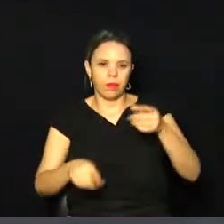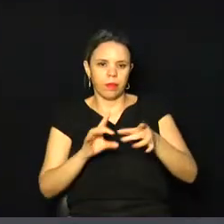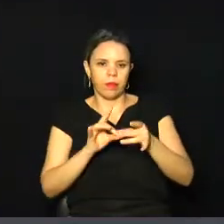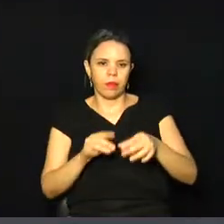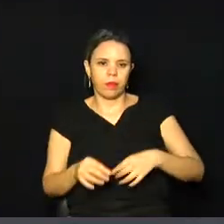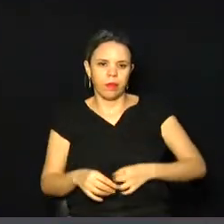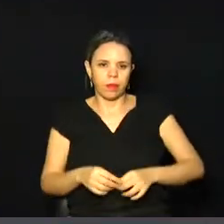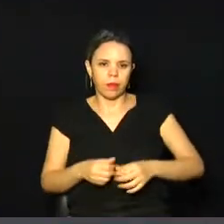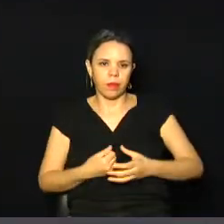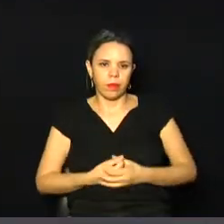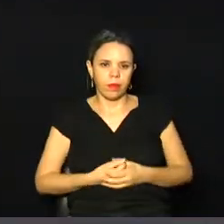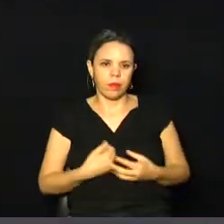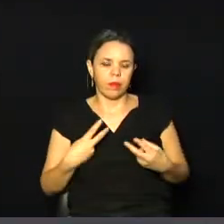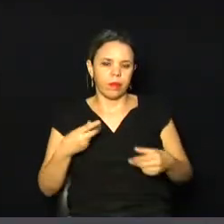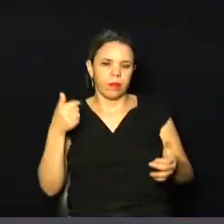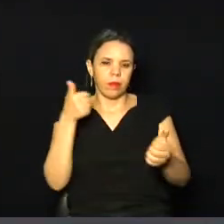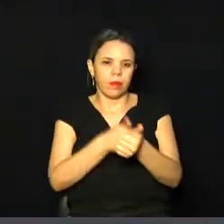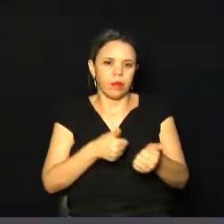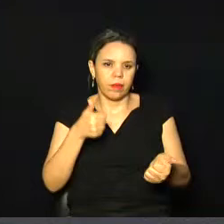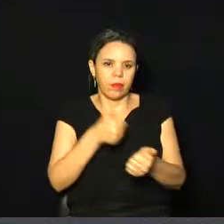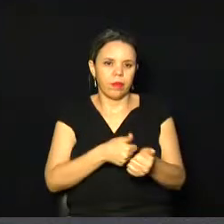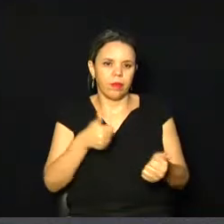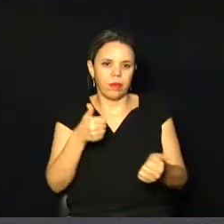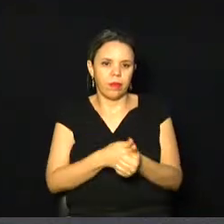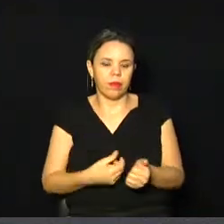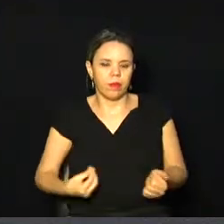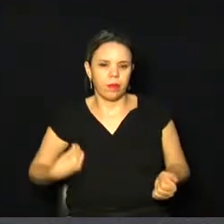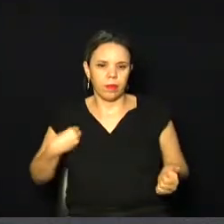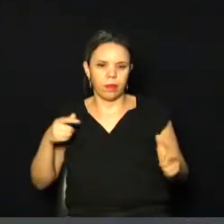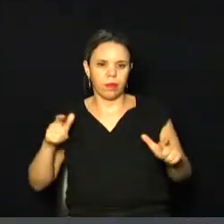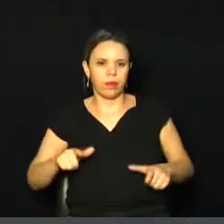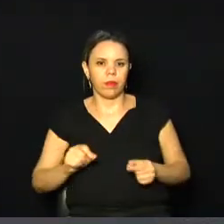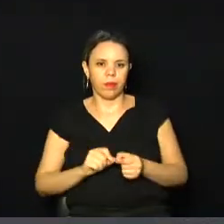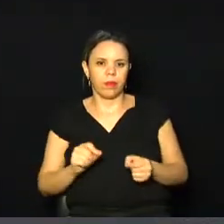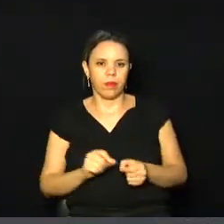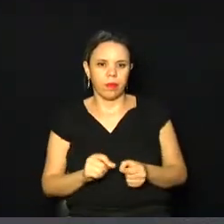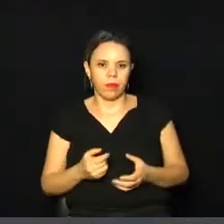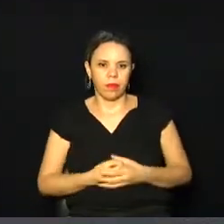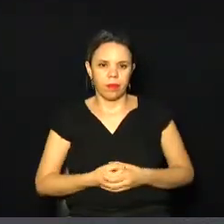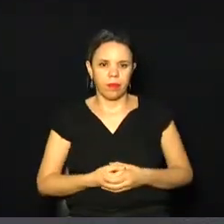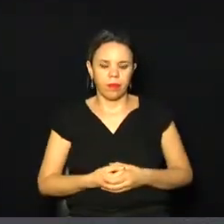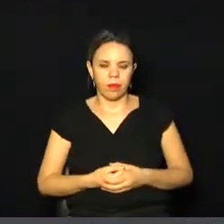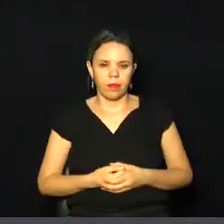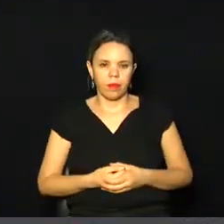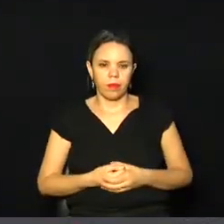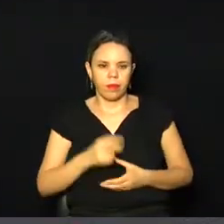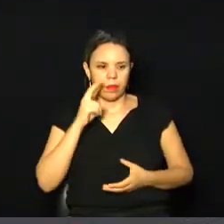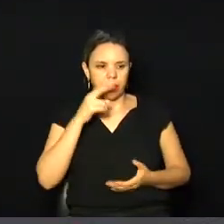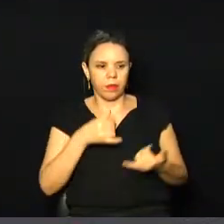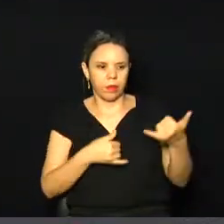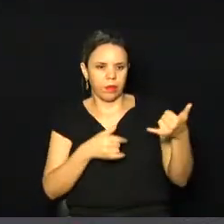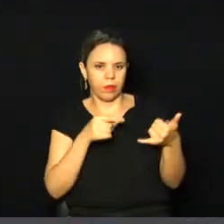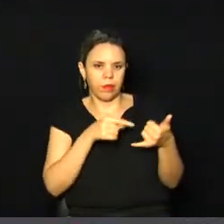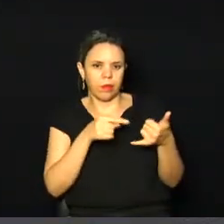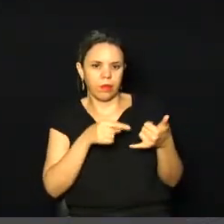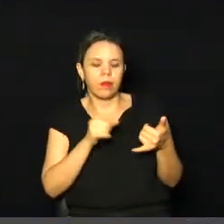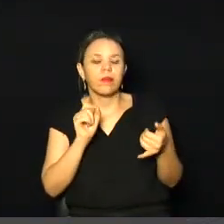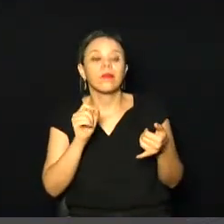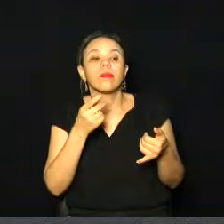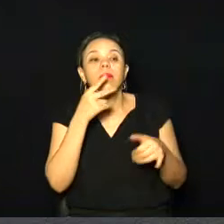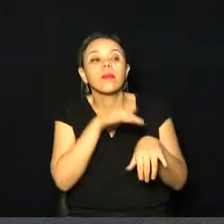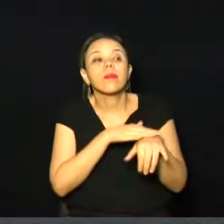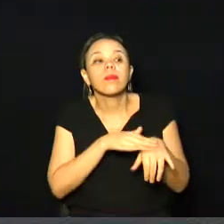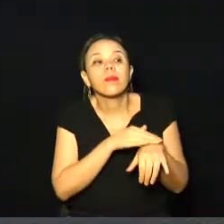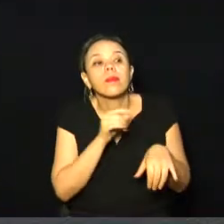parceiro, perseguições, então, onde você está, o que você está fazendo, deixa eu ver seu celular, mas com quem que você está